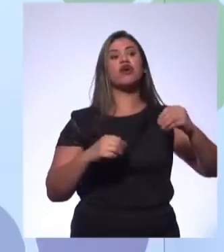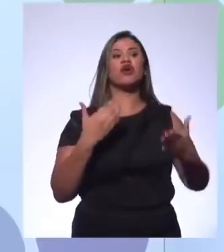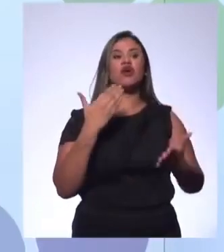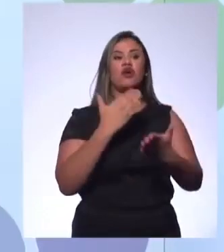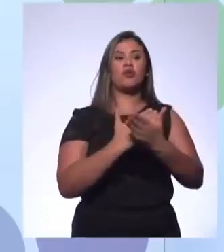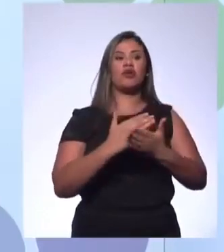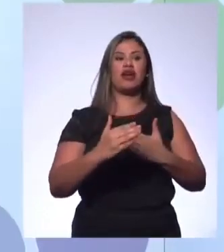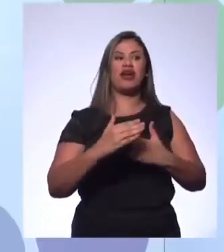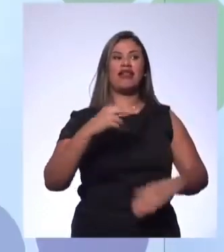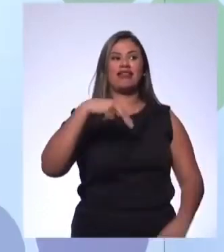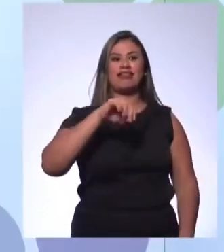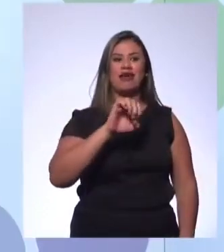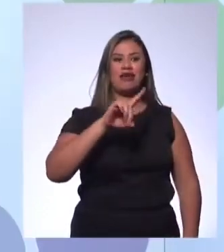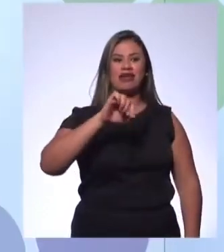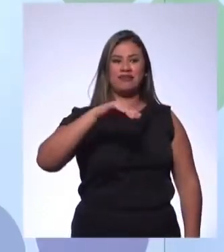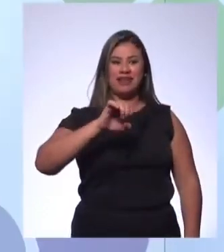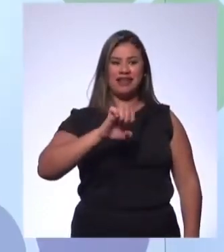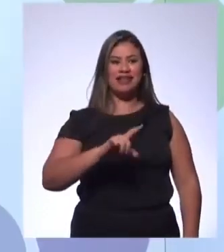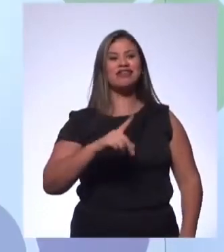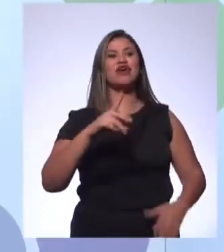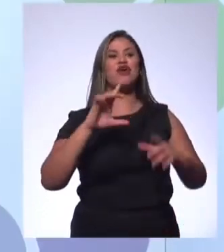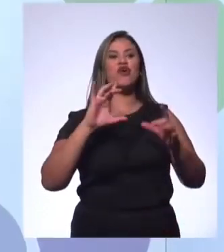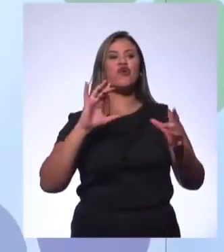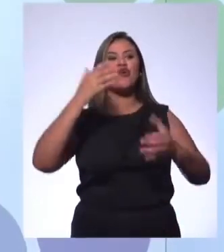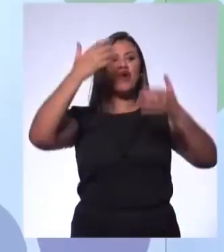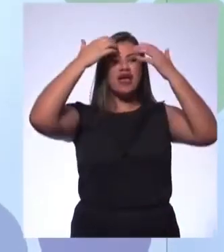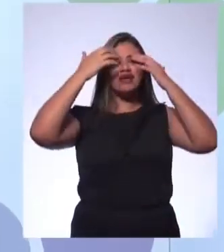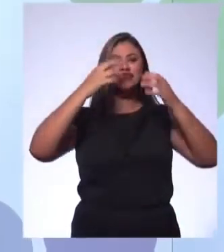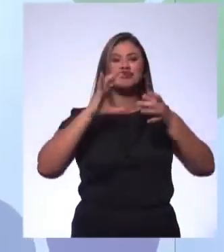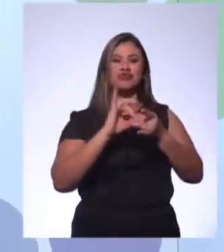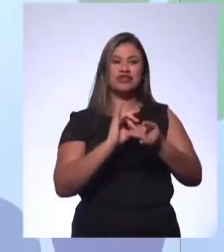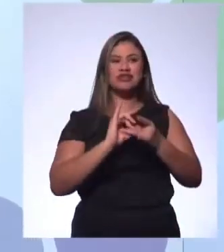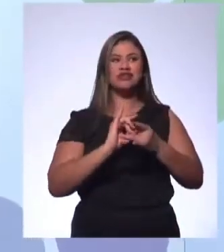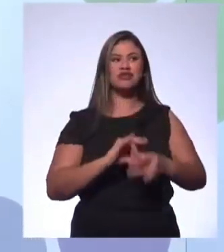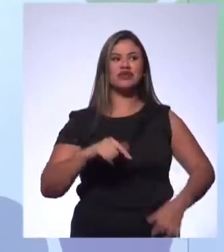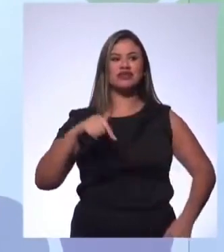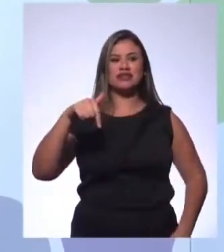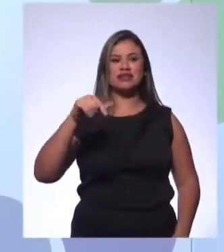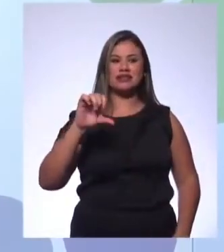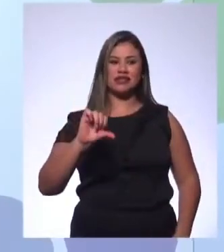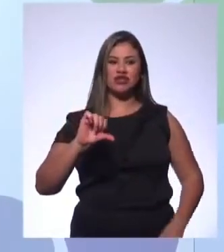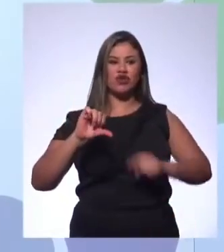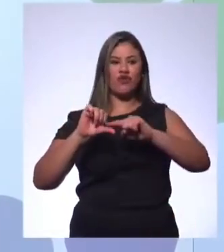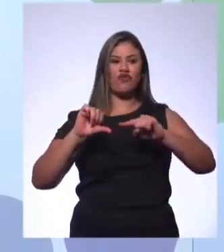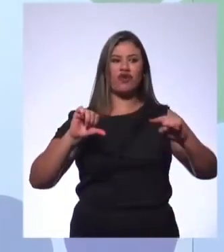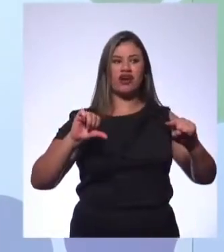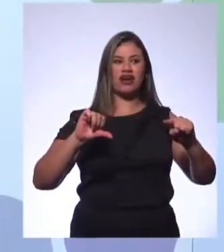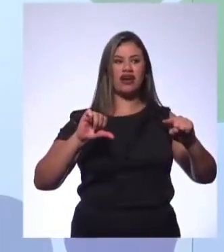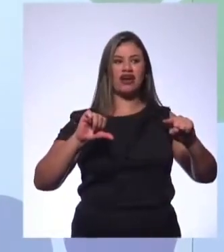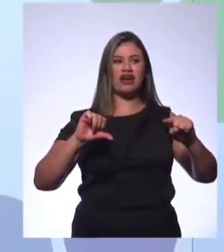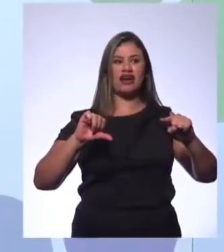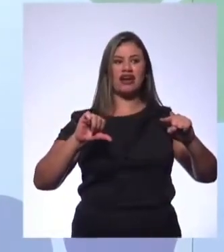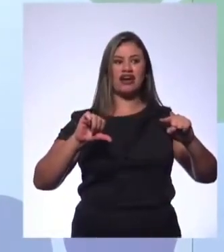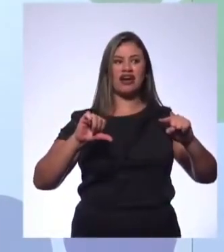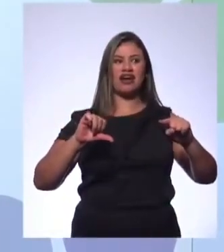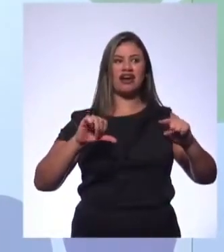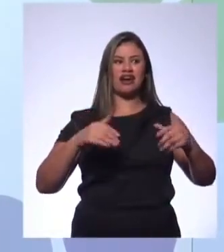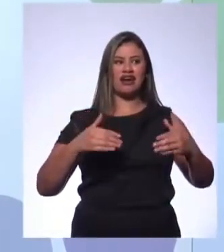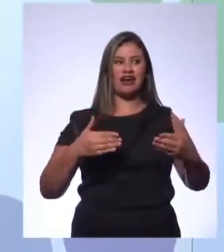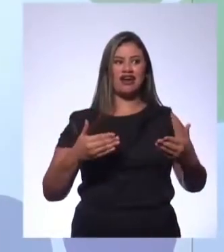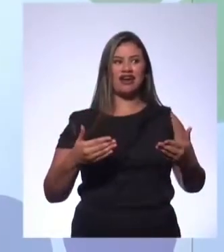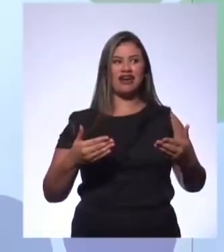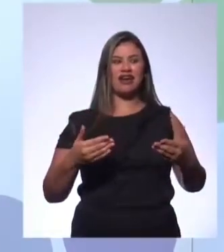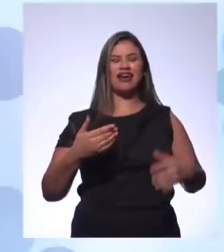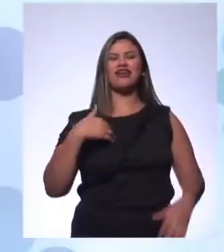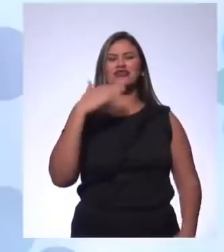neoliberalismo no Reino Unido. É uma figura histórica. 79 a? Valendo, valendo, 90. valendo. Valendo!